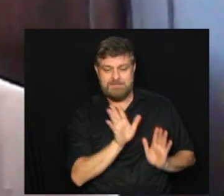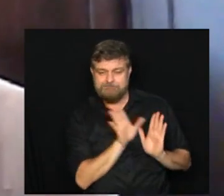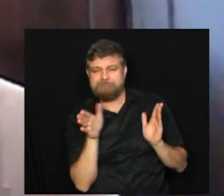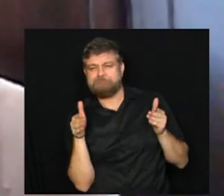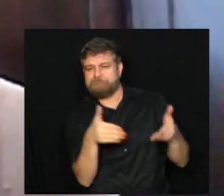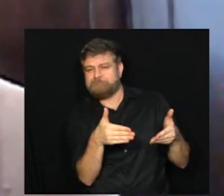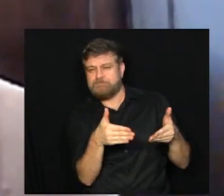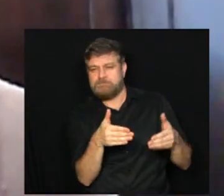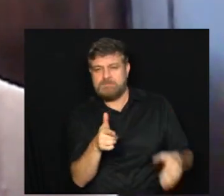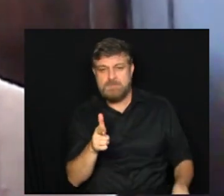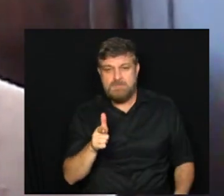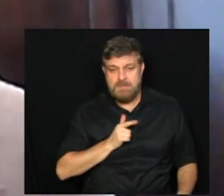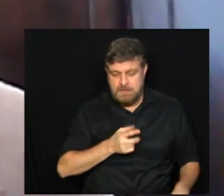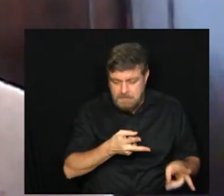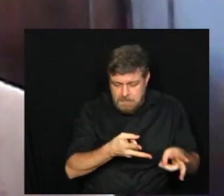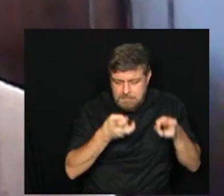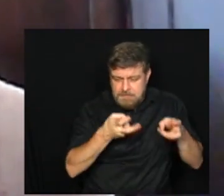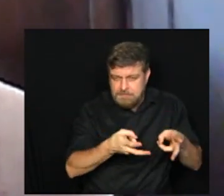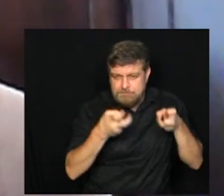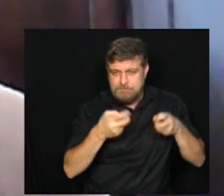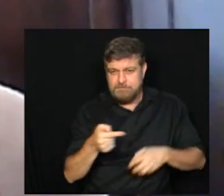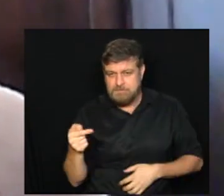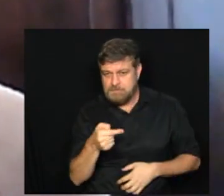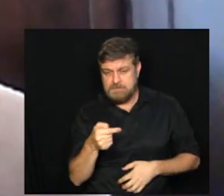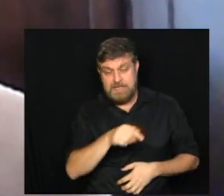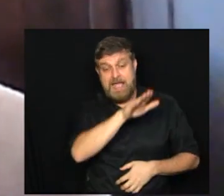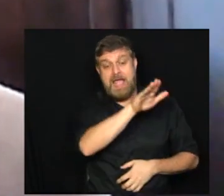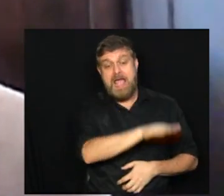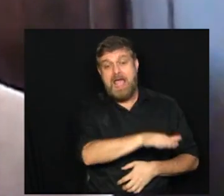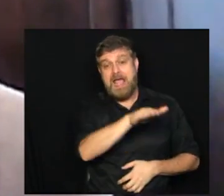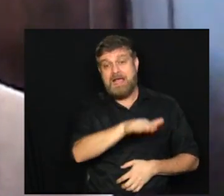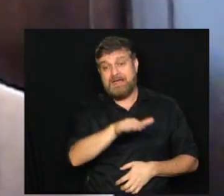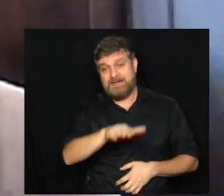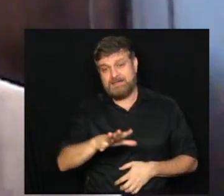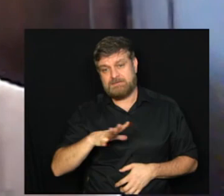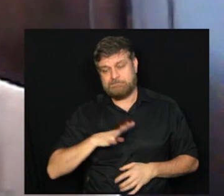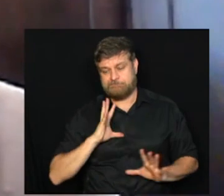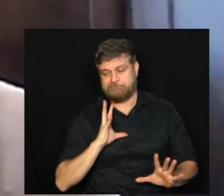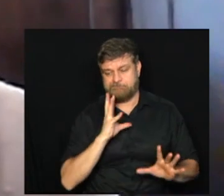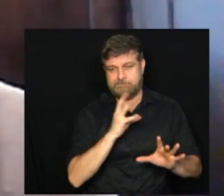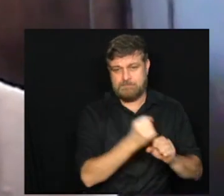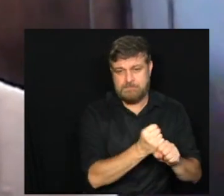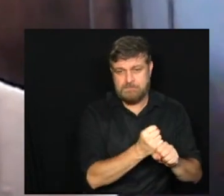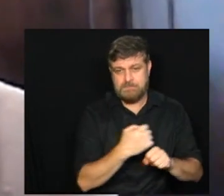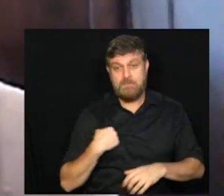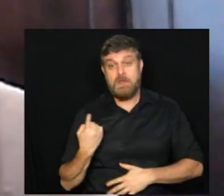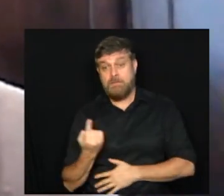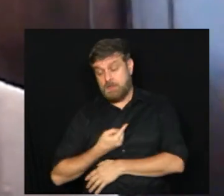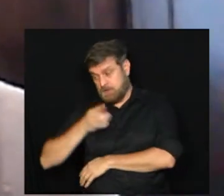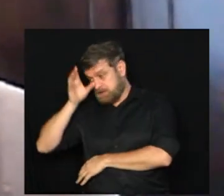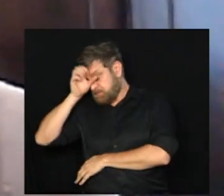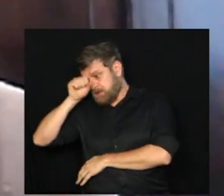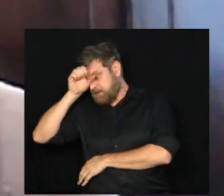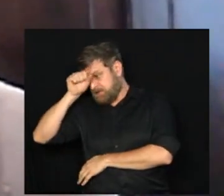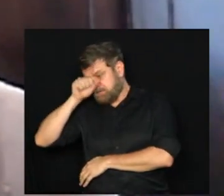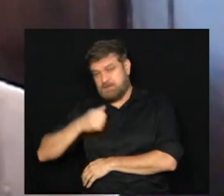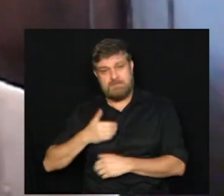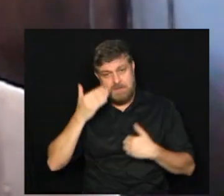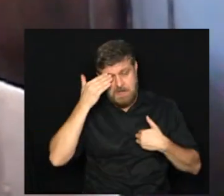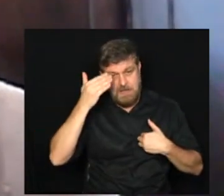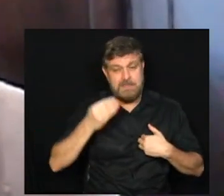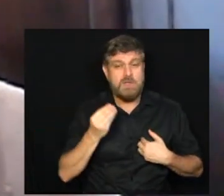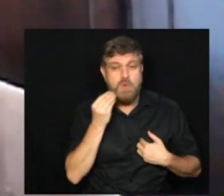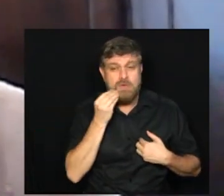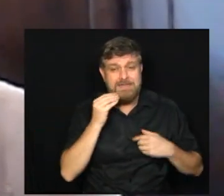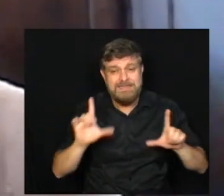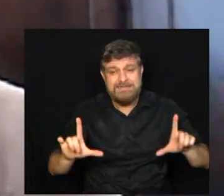e vendo, então, o olhar tinha que ser para a criança de uma forma integral. Tem sido um aprendizado para todos e agradeço a oportunidade da gente